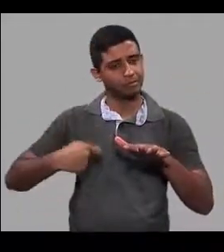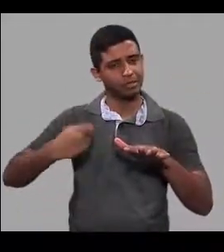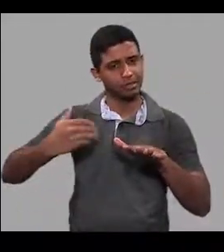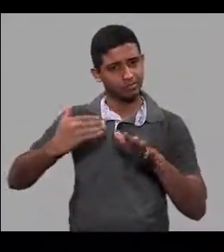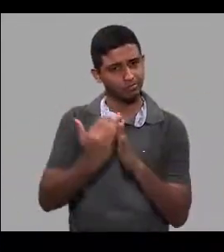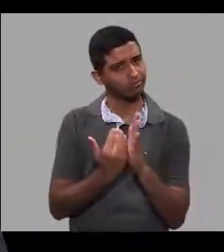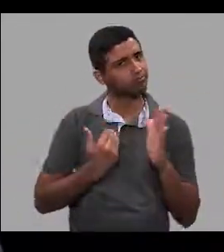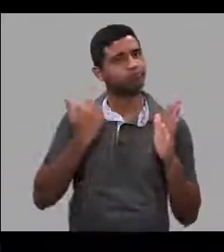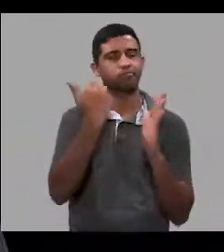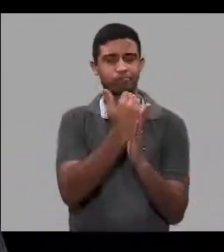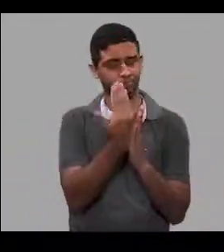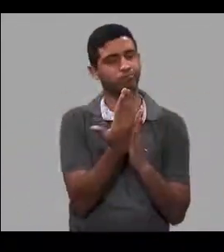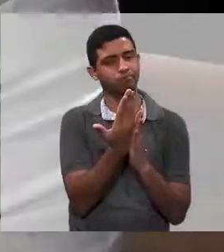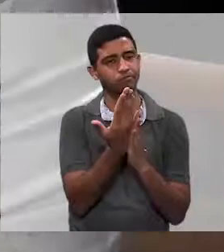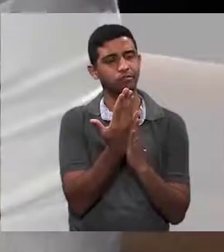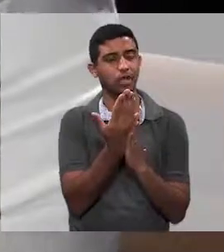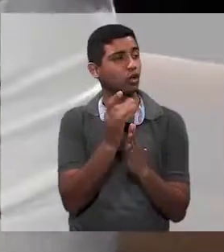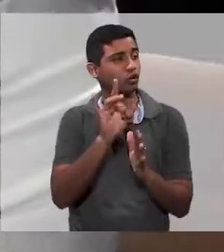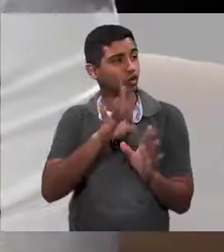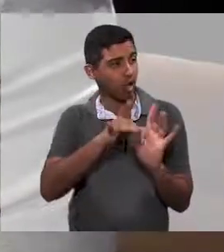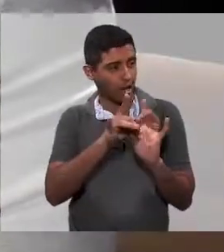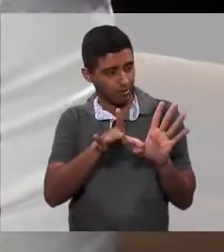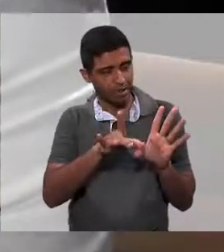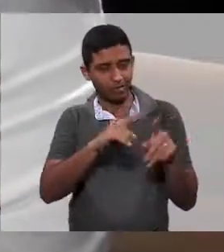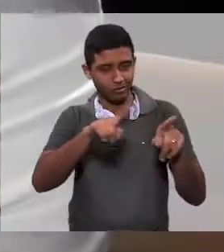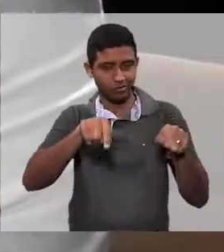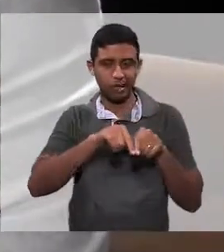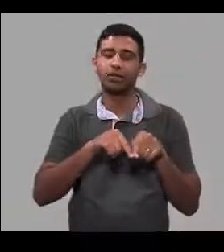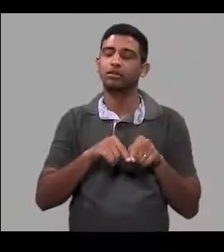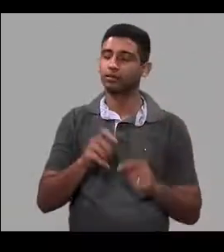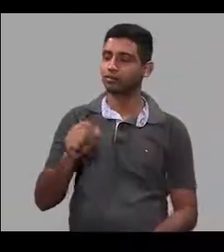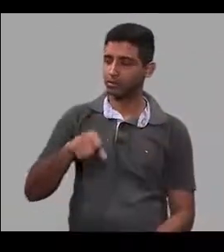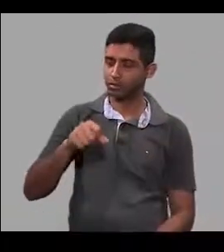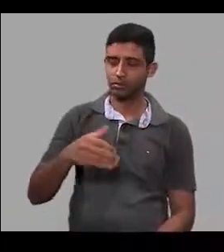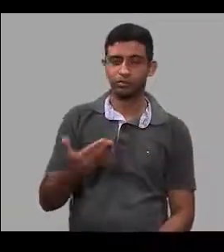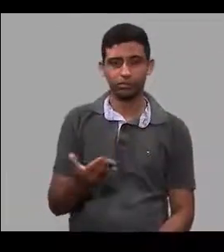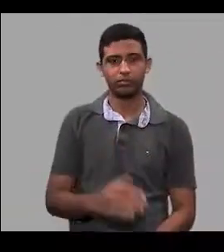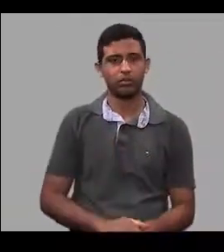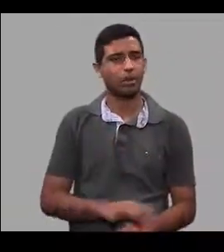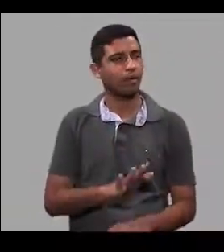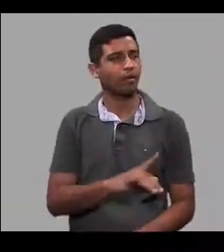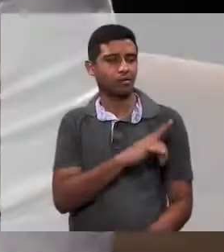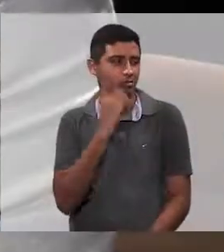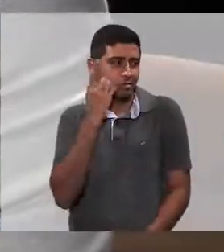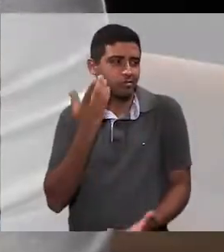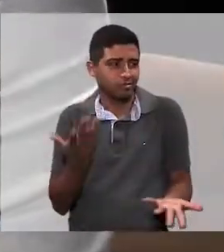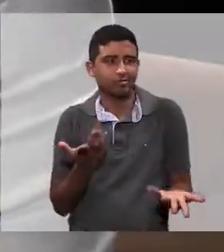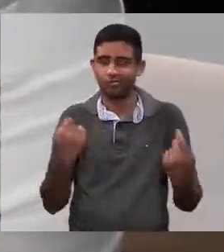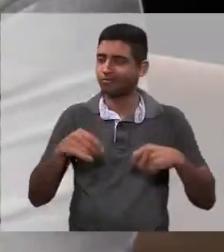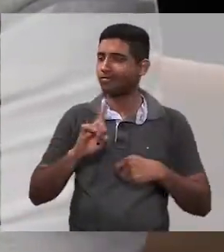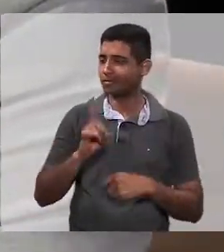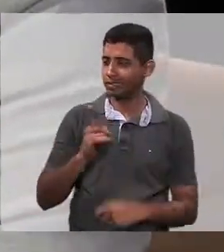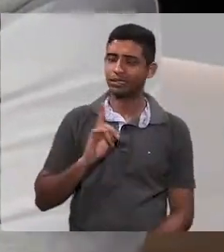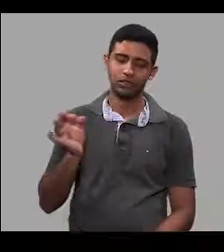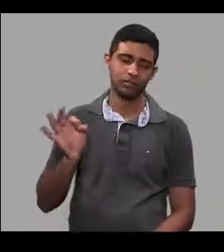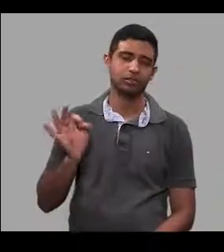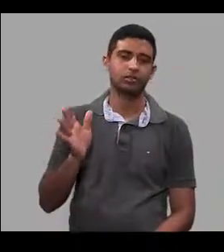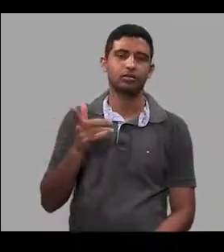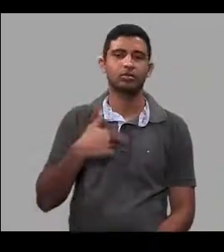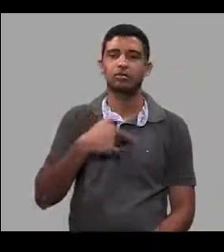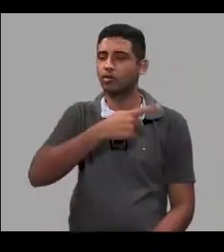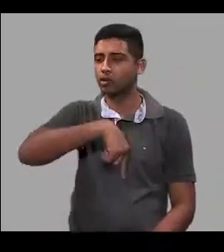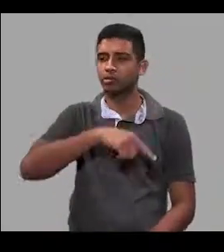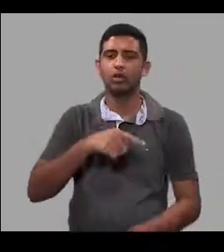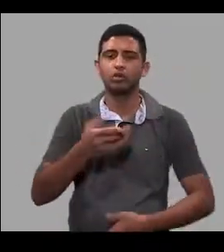além dessa mera... Do que ceder um espaço na ALERJ, né? Porque e aí isso pelo amor de Deus. Não precisa nem ser deputado.